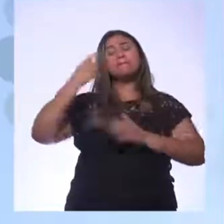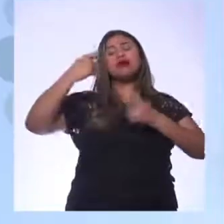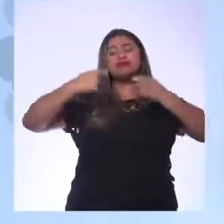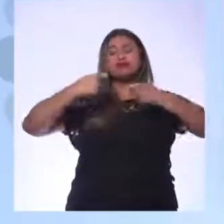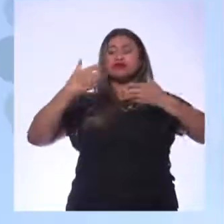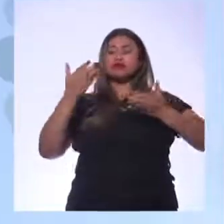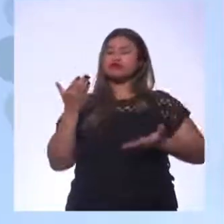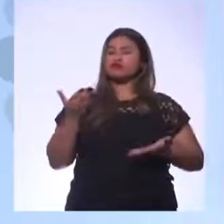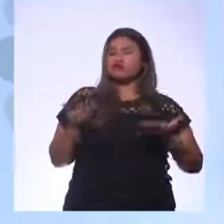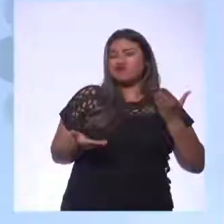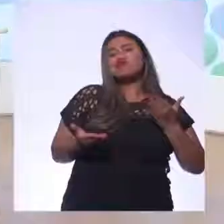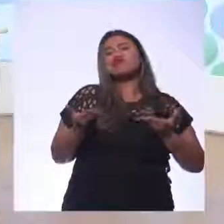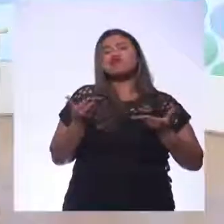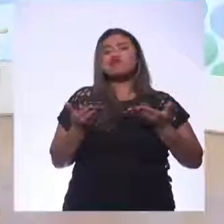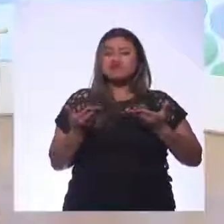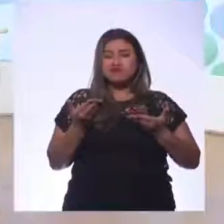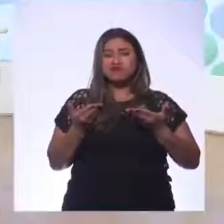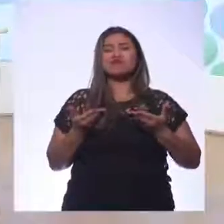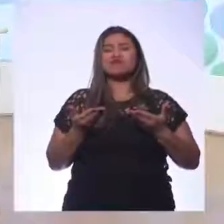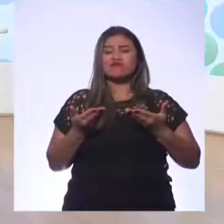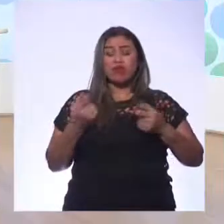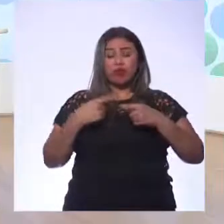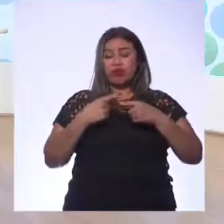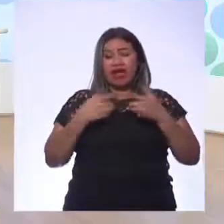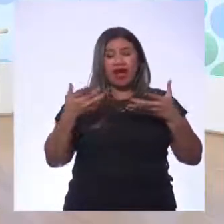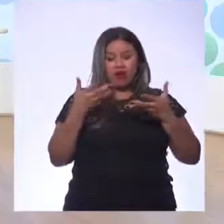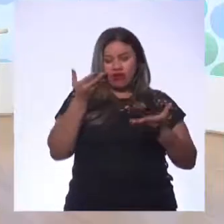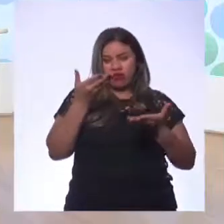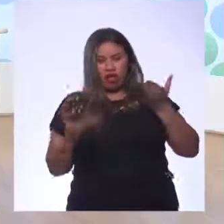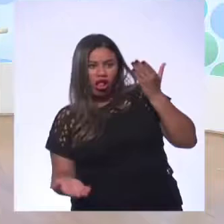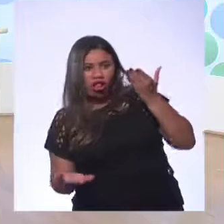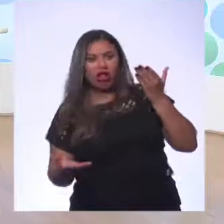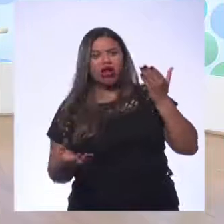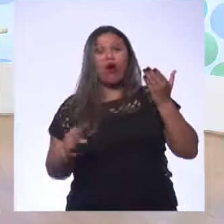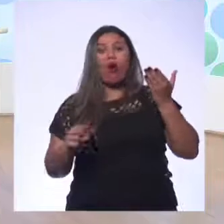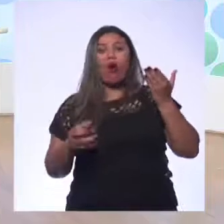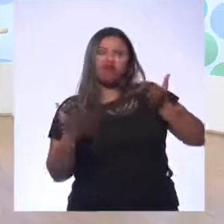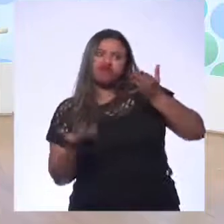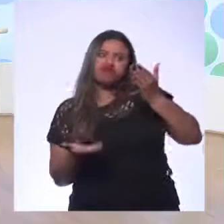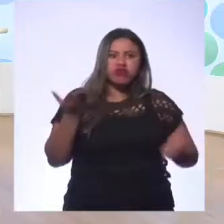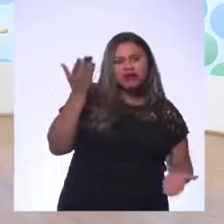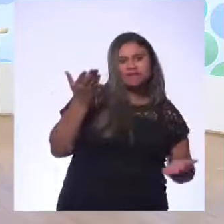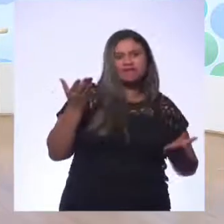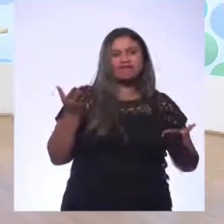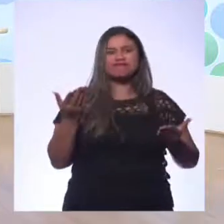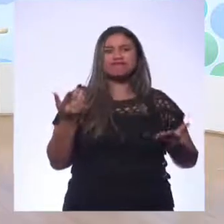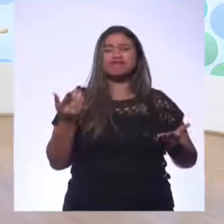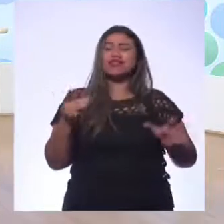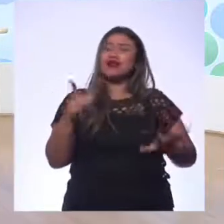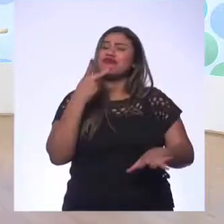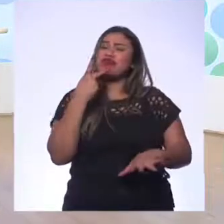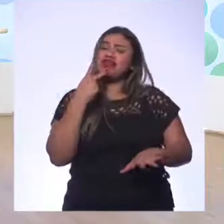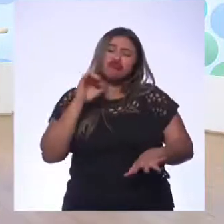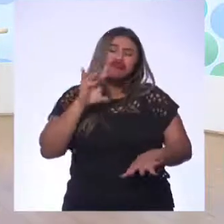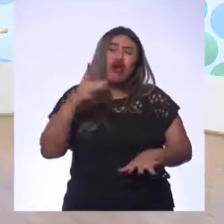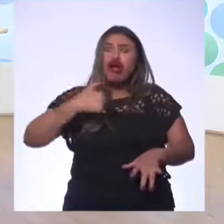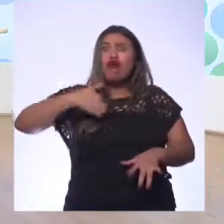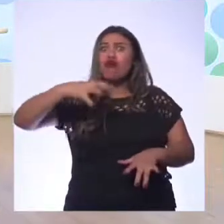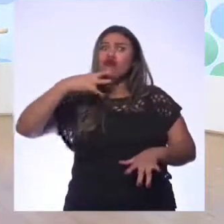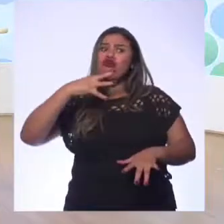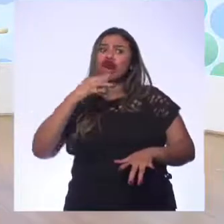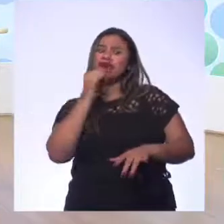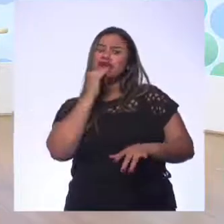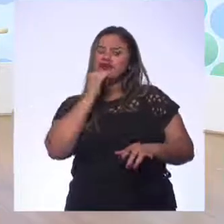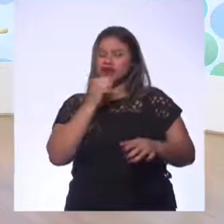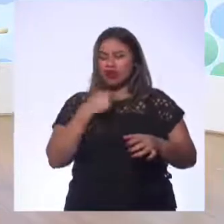equilíbrio maior disso aí, né? Está muito desequilibrado esse negócio aí. Eu estou falando só da realidade que eu conheço aqui, de pegar o meu